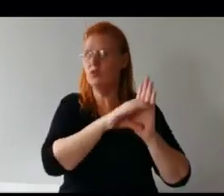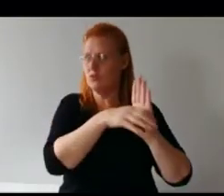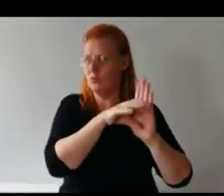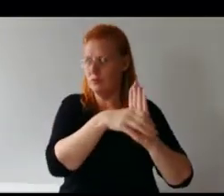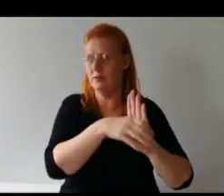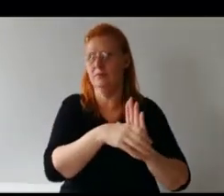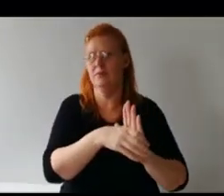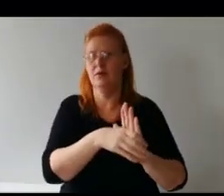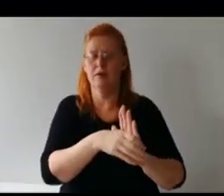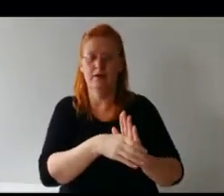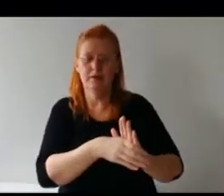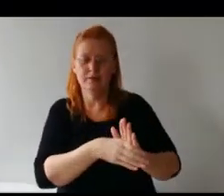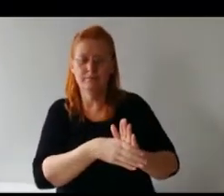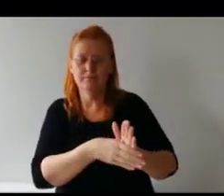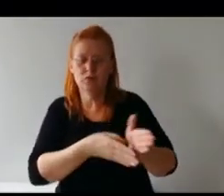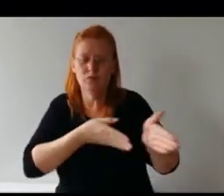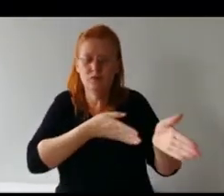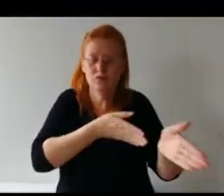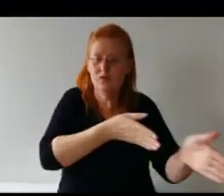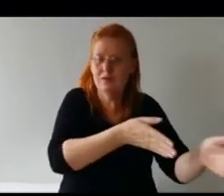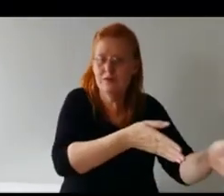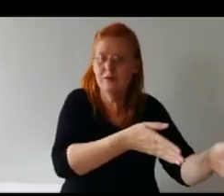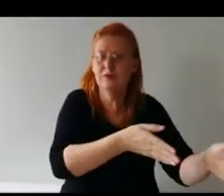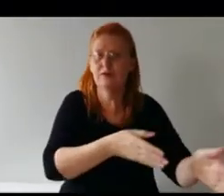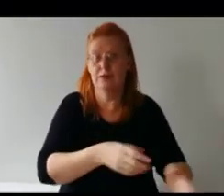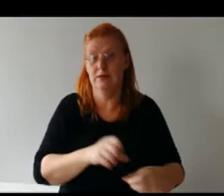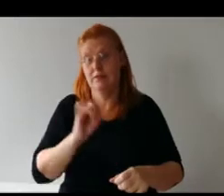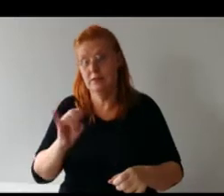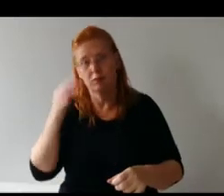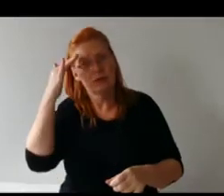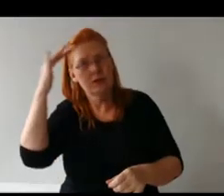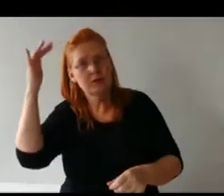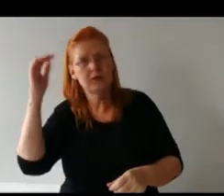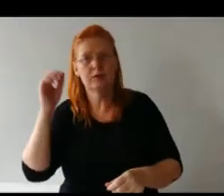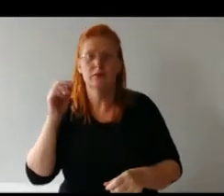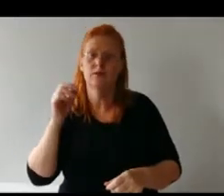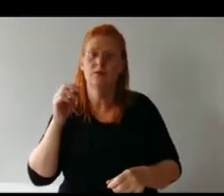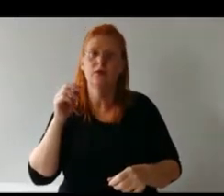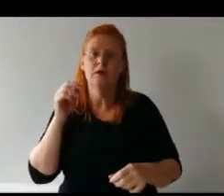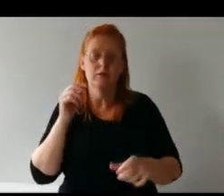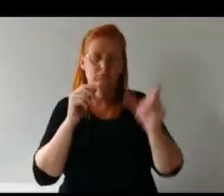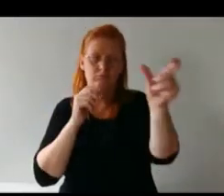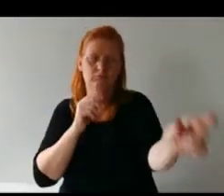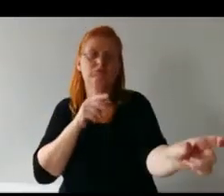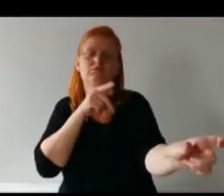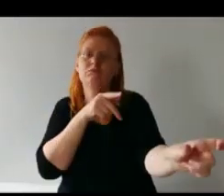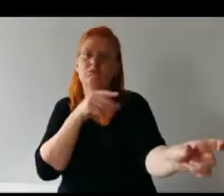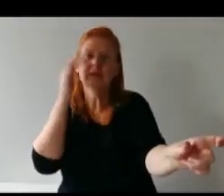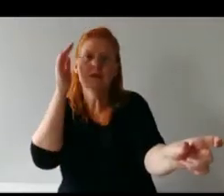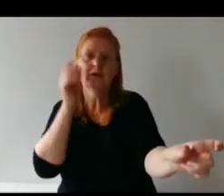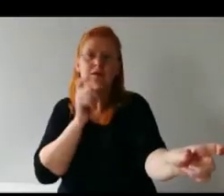apresentados, apontando que se o pensamento diz algo a respeito de um indivíduo, é porque